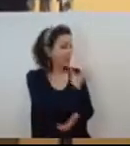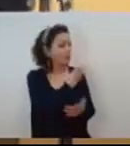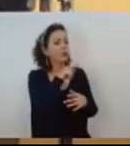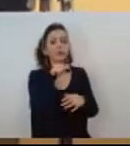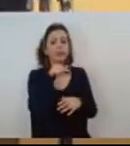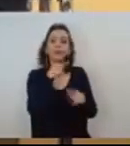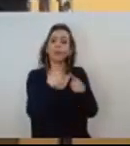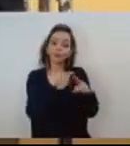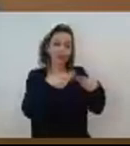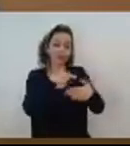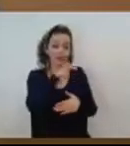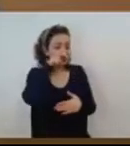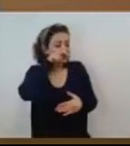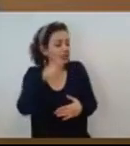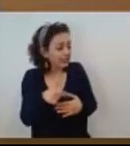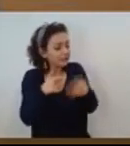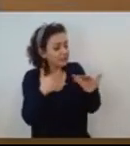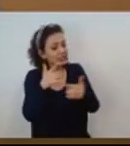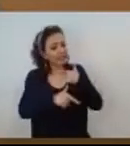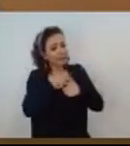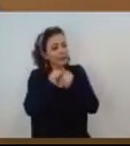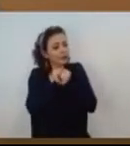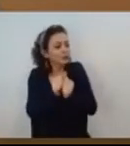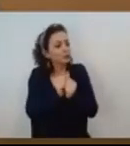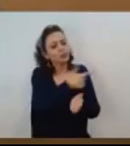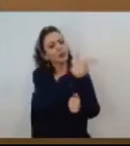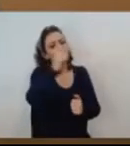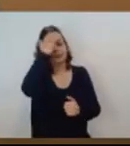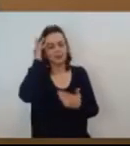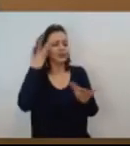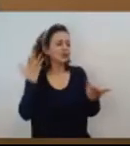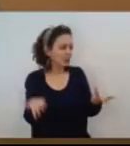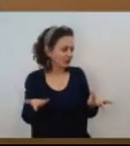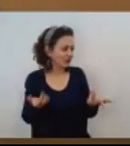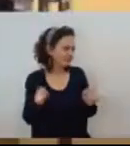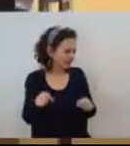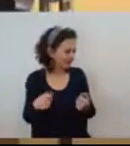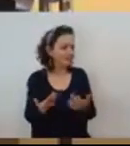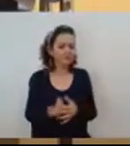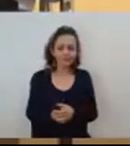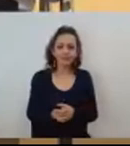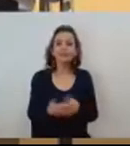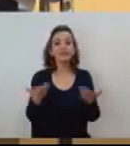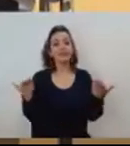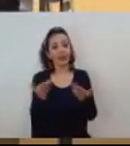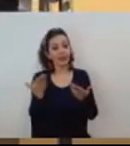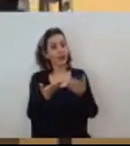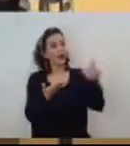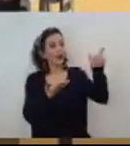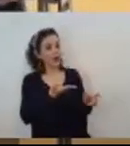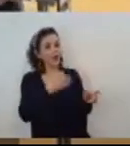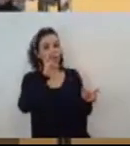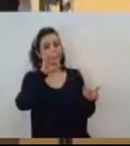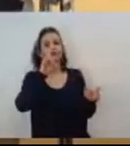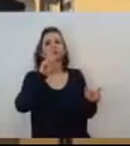Jun e do mundo Edu agora chegou o seu momento garoto é o seguinte já tô vendo aqui que você